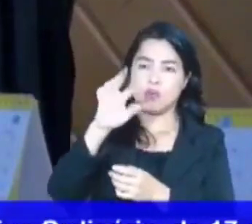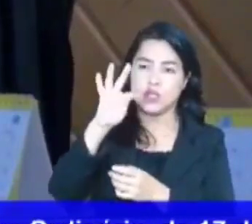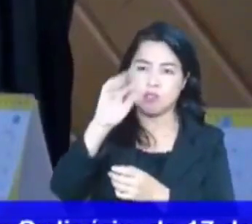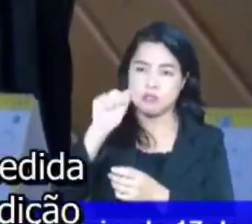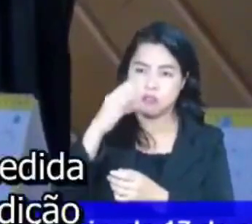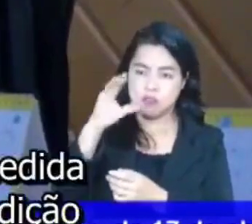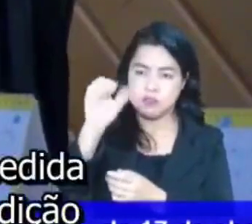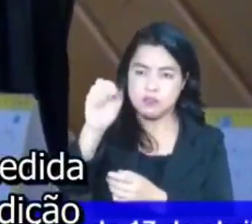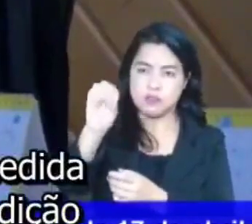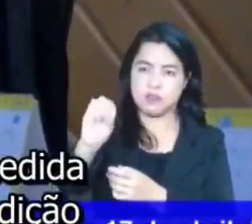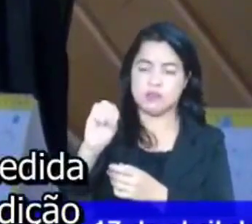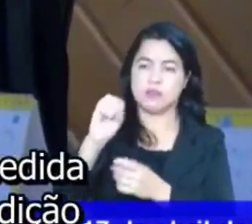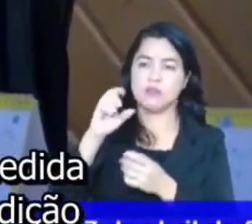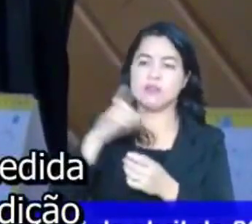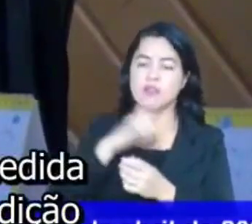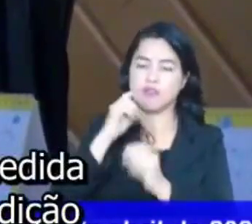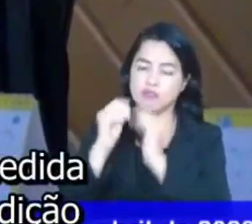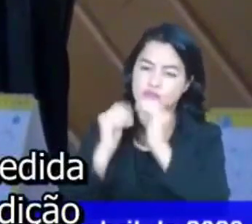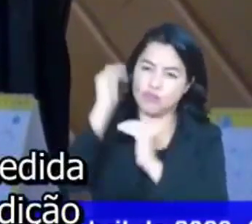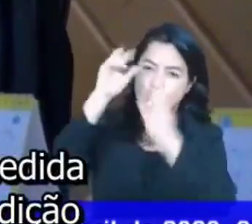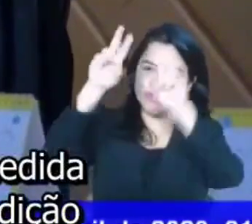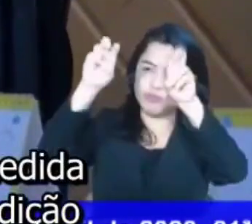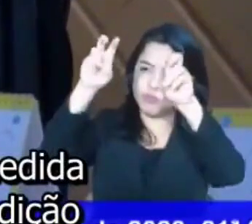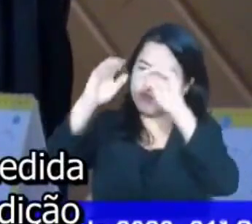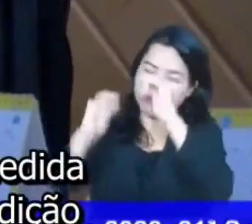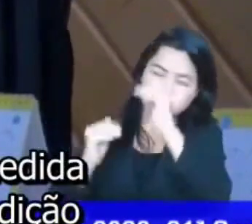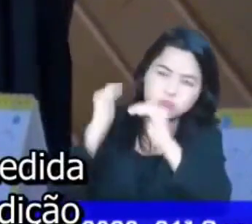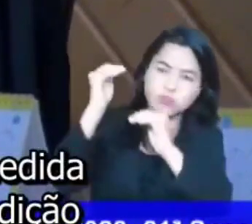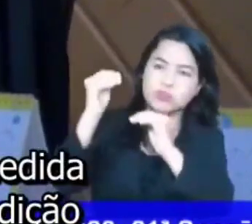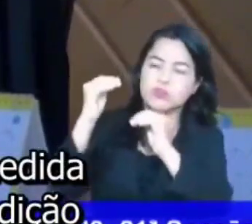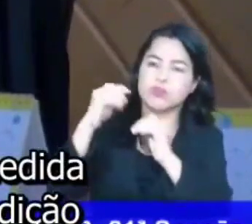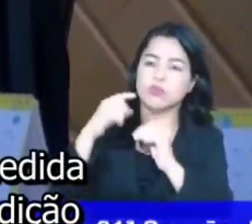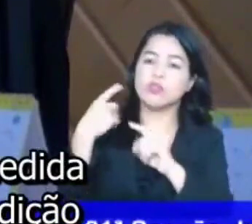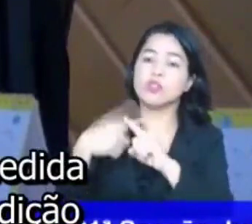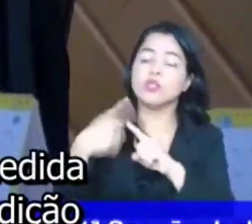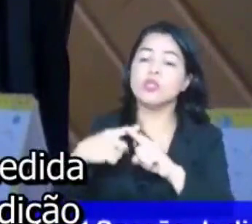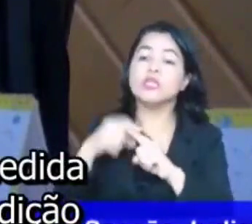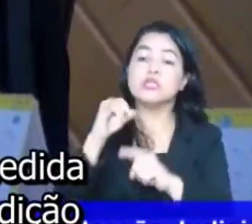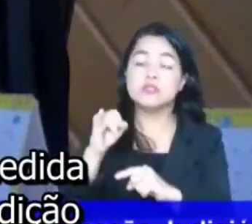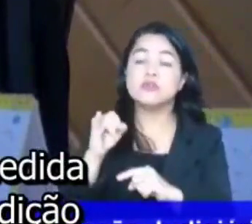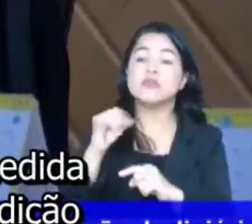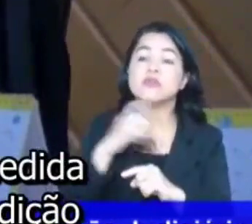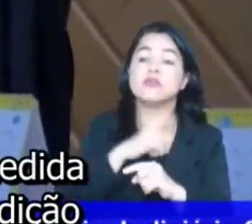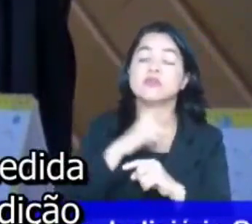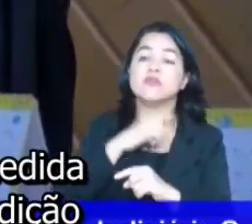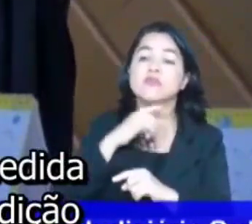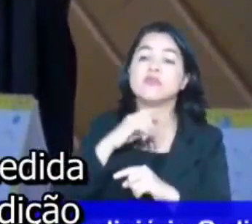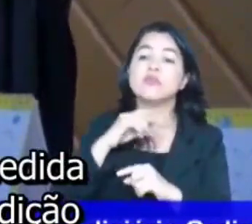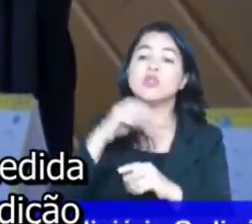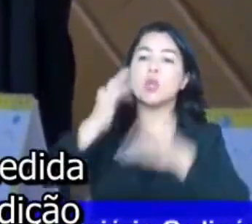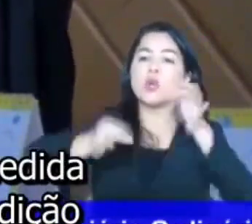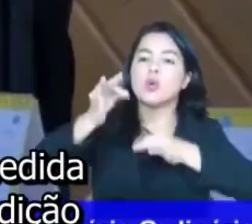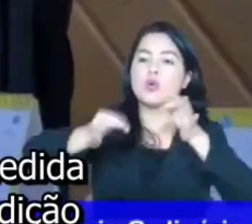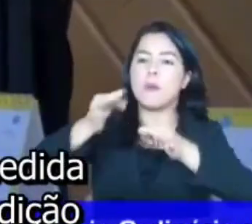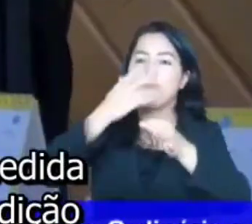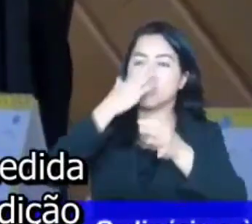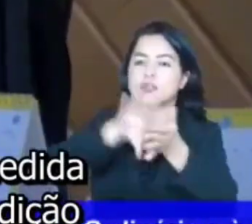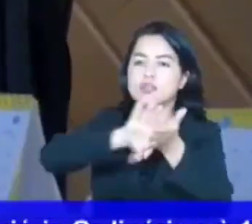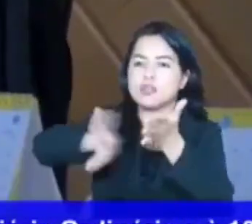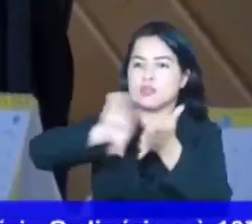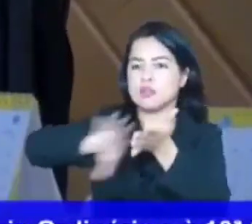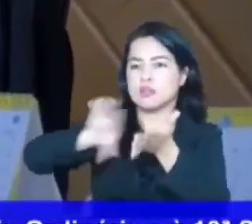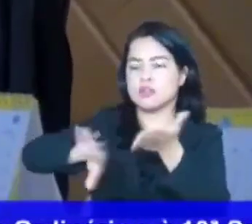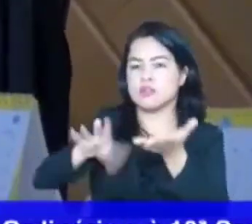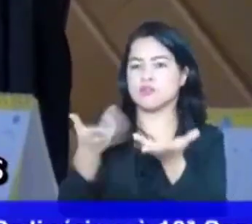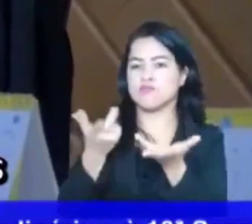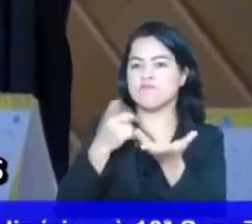magistrado é tema da mais alta relevância, porque, em alguma medida, significa para o juiz a retirada de parcela da sua